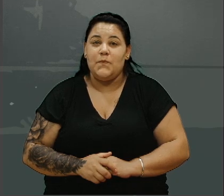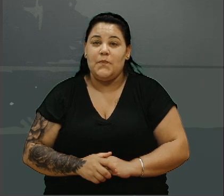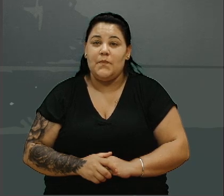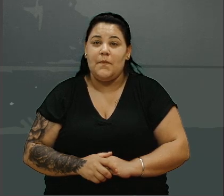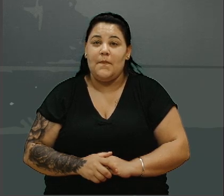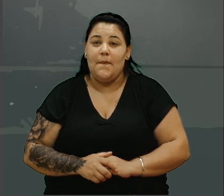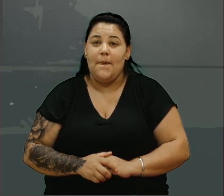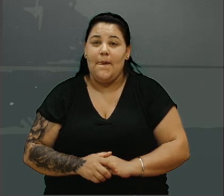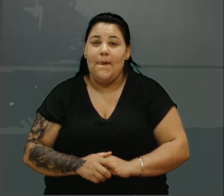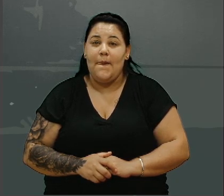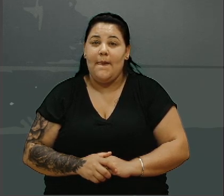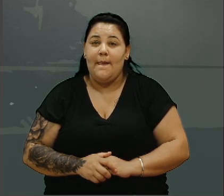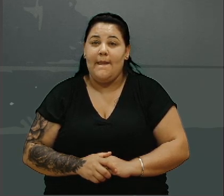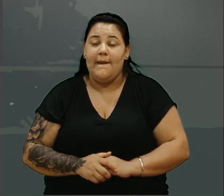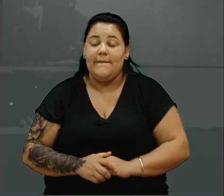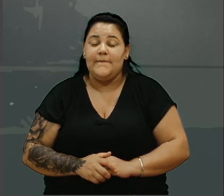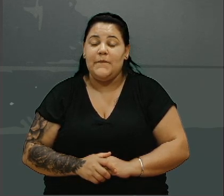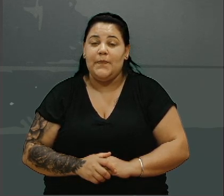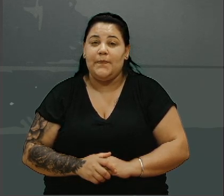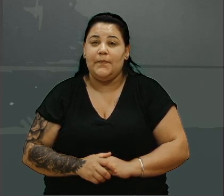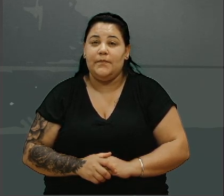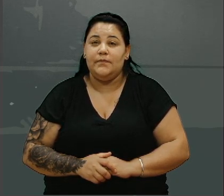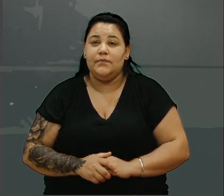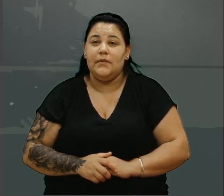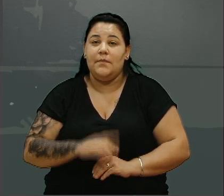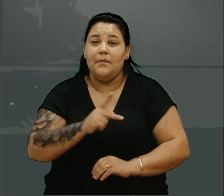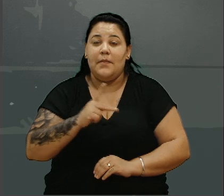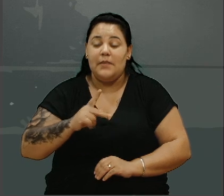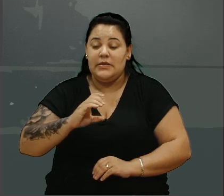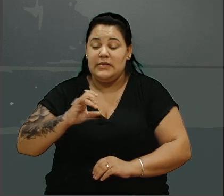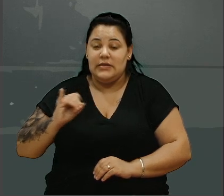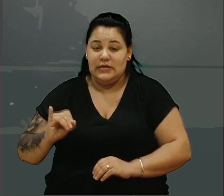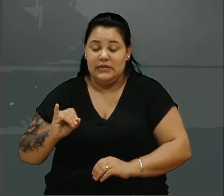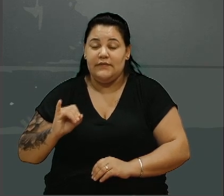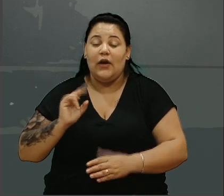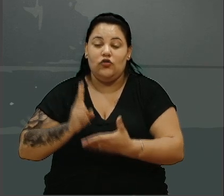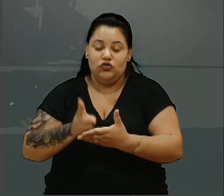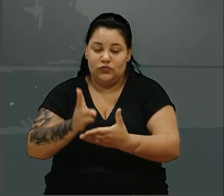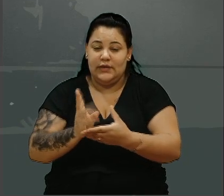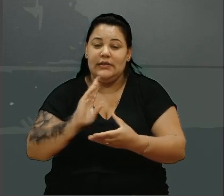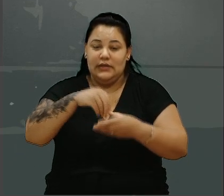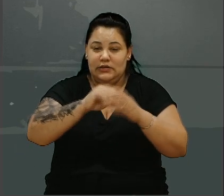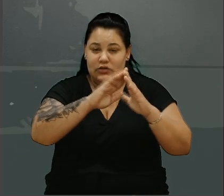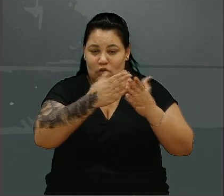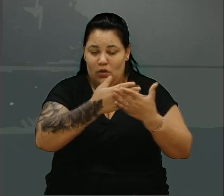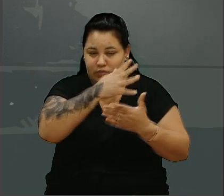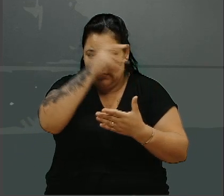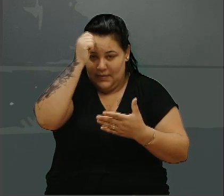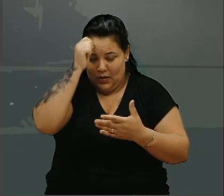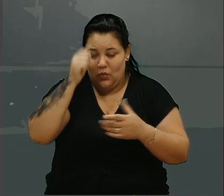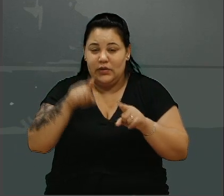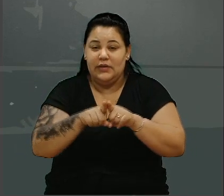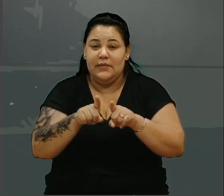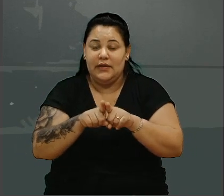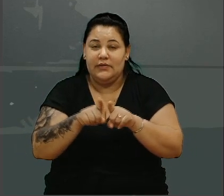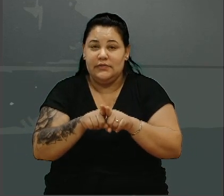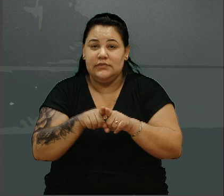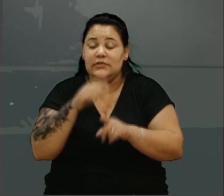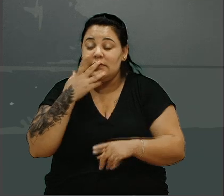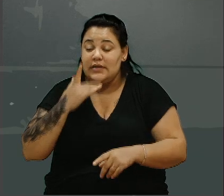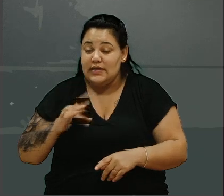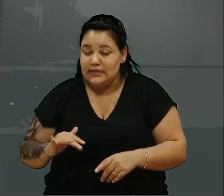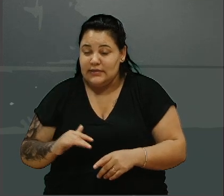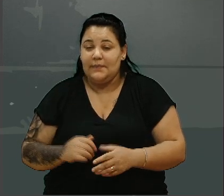a PPCI, continuidade em escolas municipais de ensino fundamental e educação